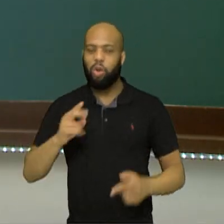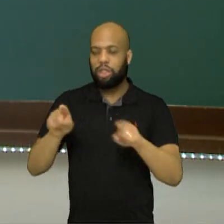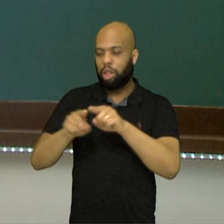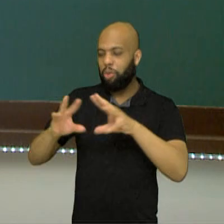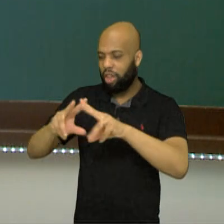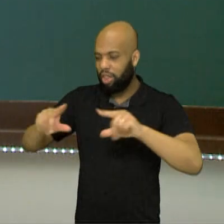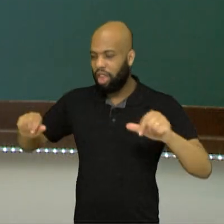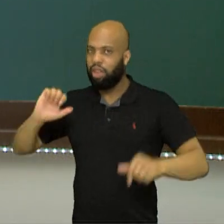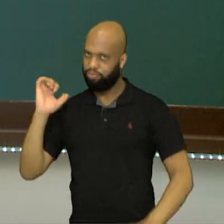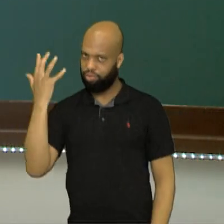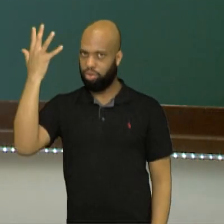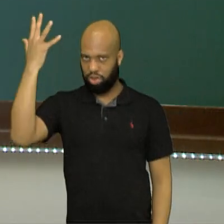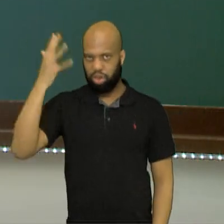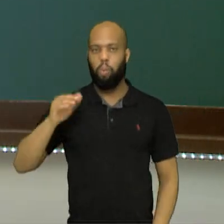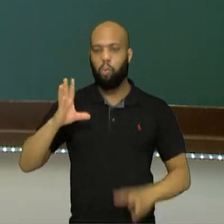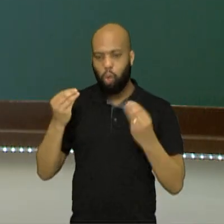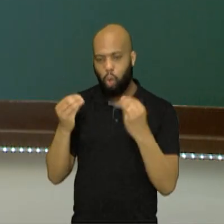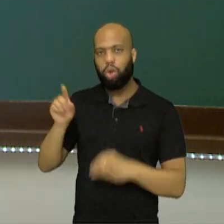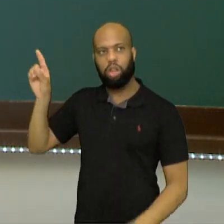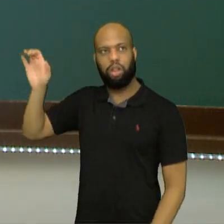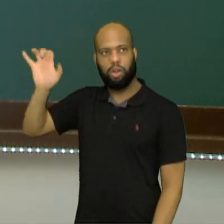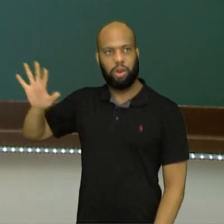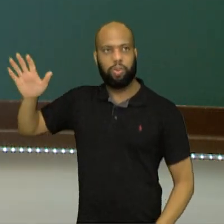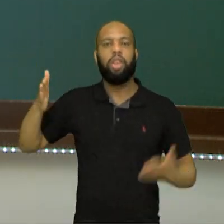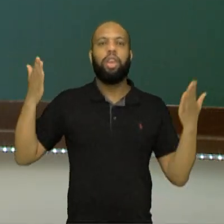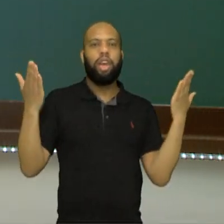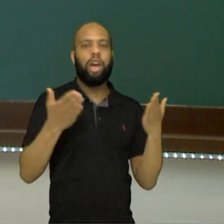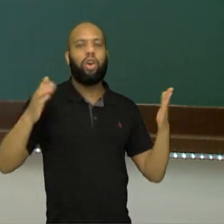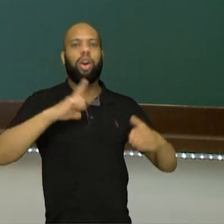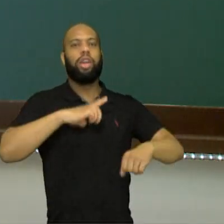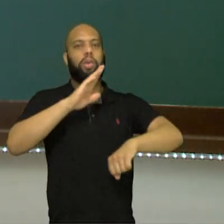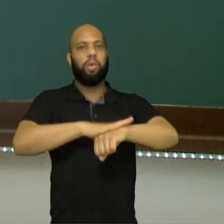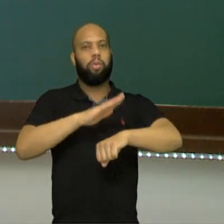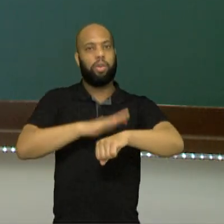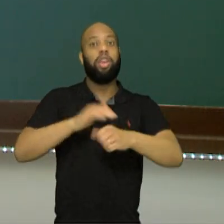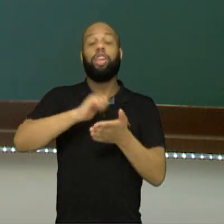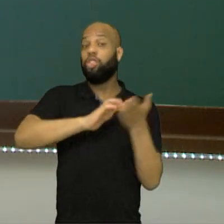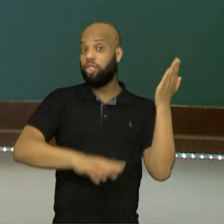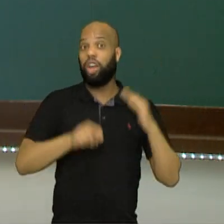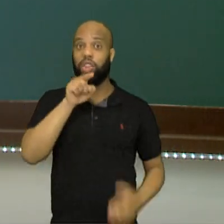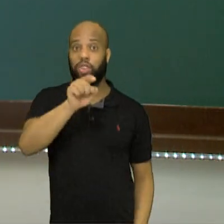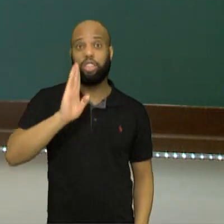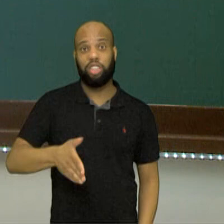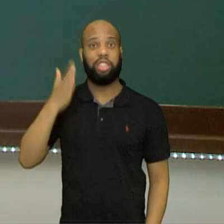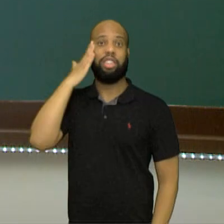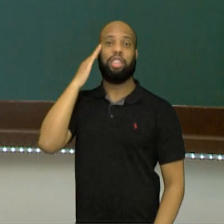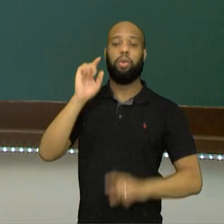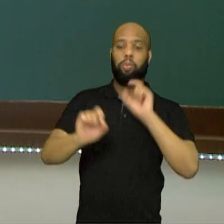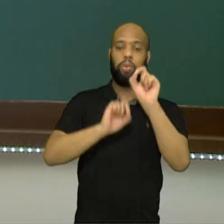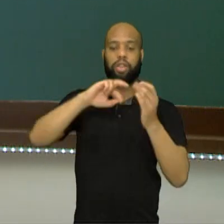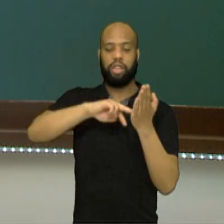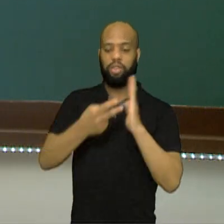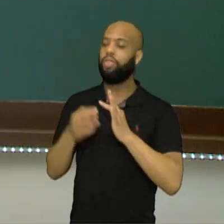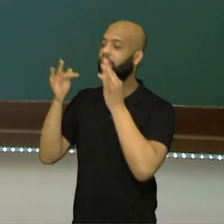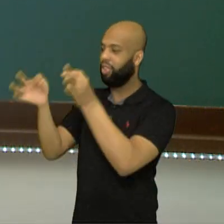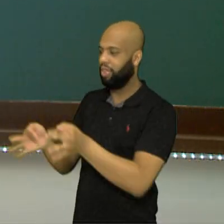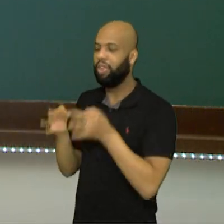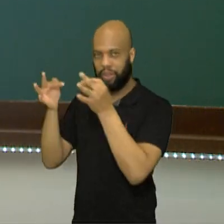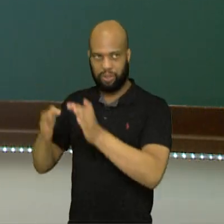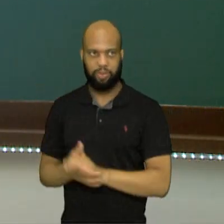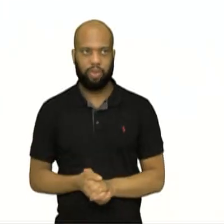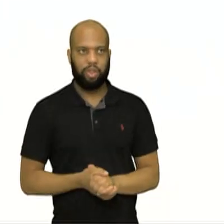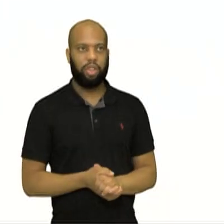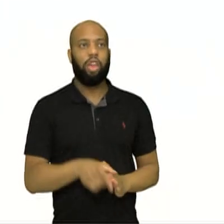foi comum acontecer na Europa. E agora que a gente entendeu o que é o feudalismo, a gente vai fazer uma atividade, né, pessoal?